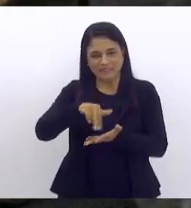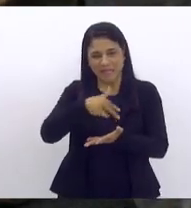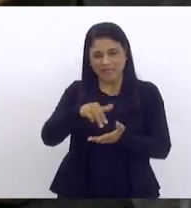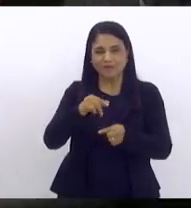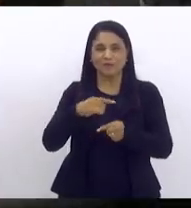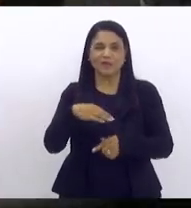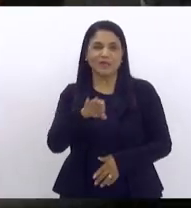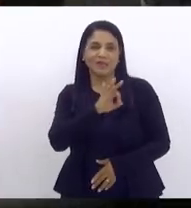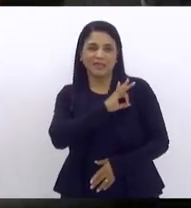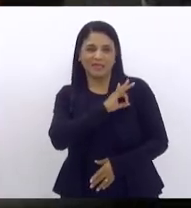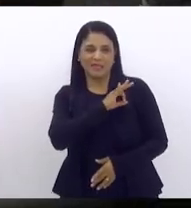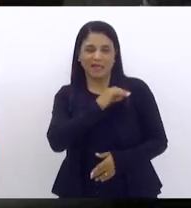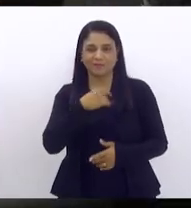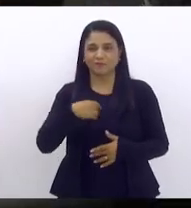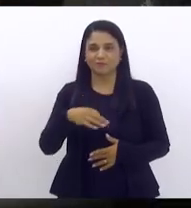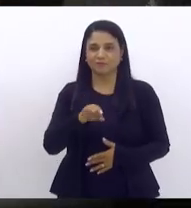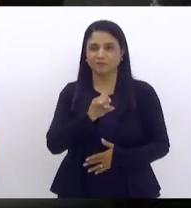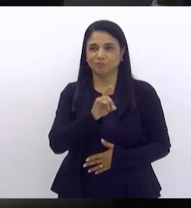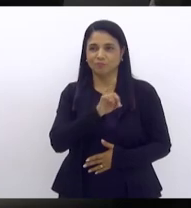de polícia.